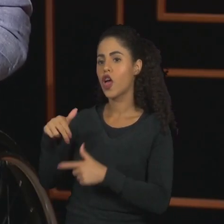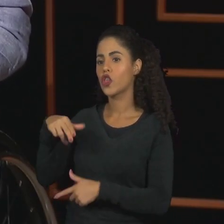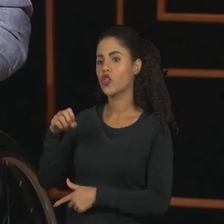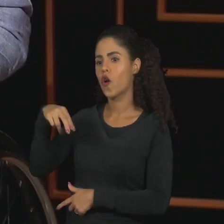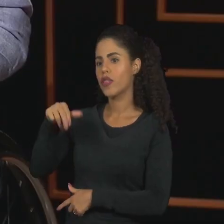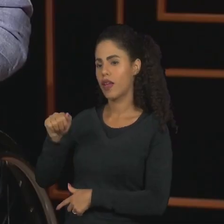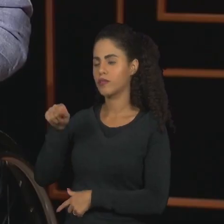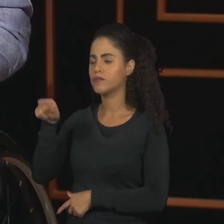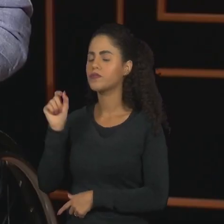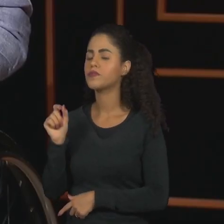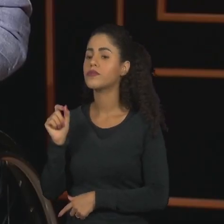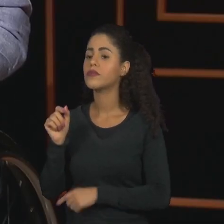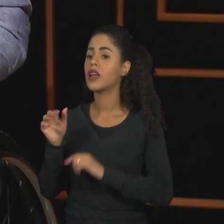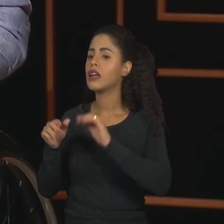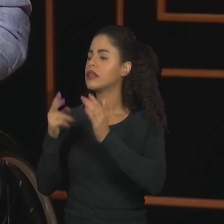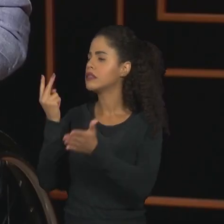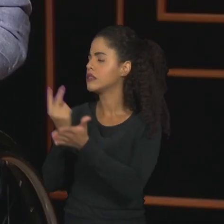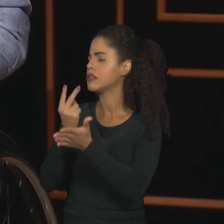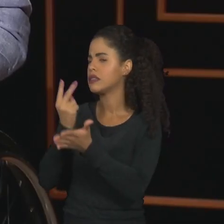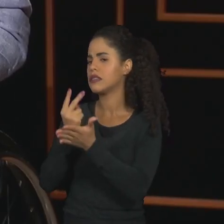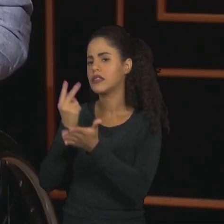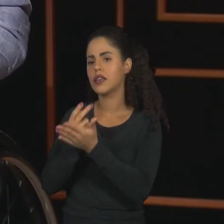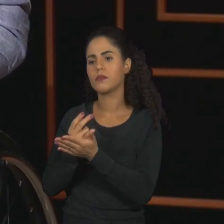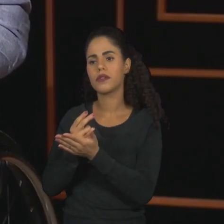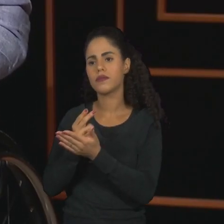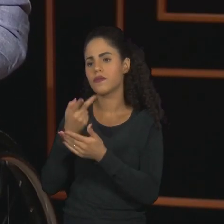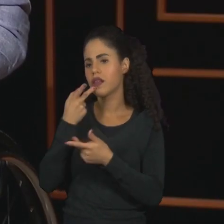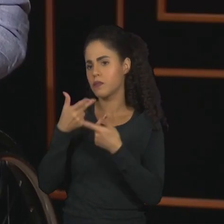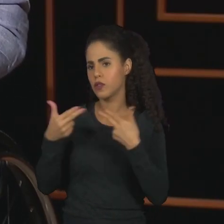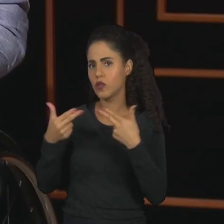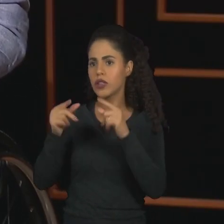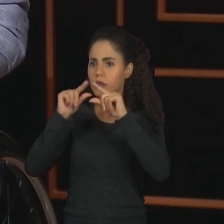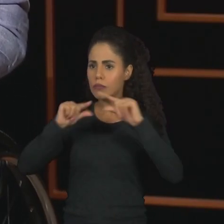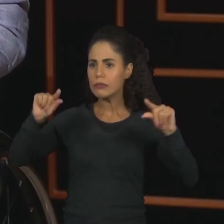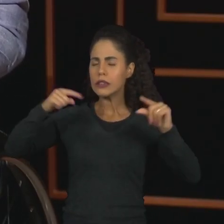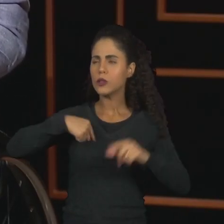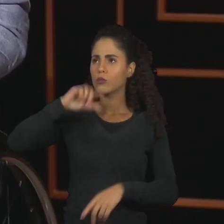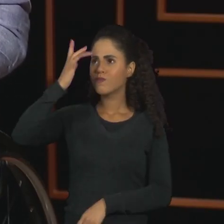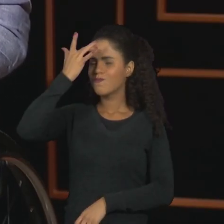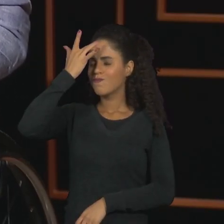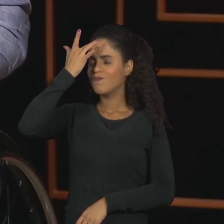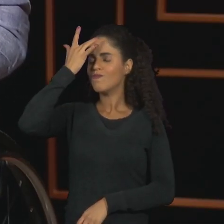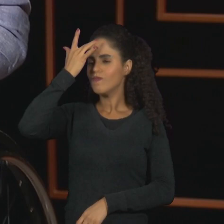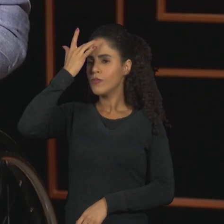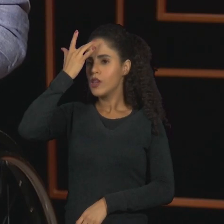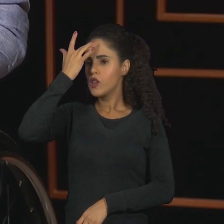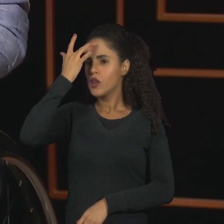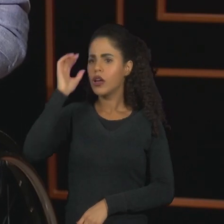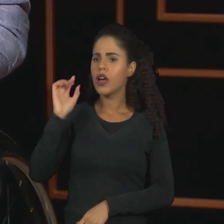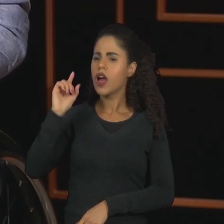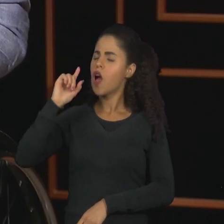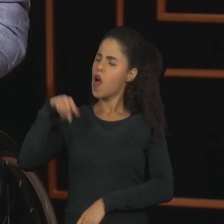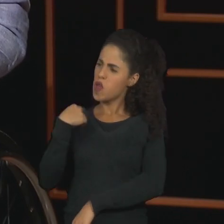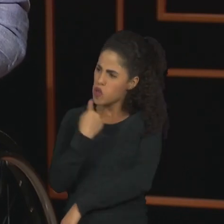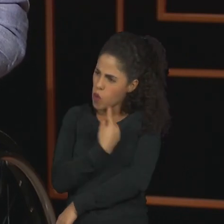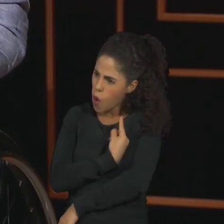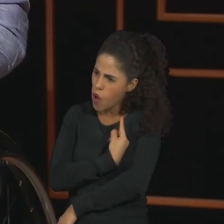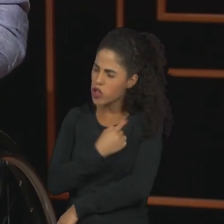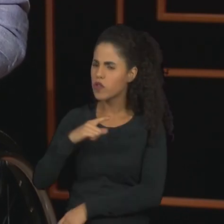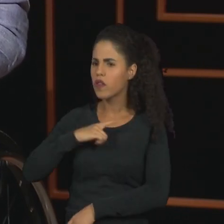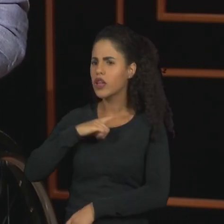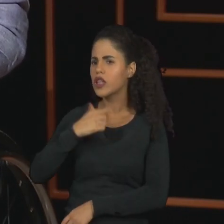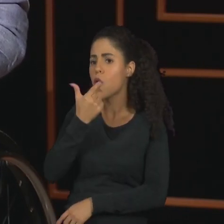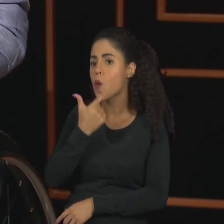ela falou uma frase que isso marcou muito na minha vida. Falou, será que vamos ter um